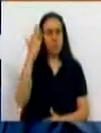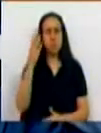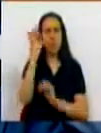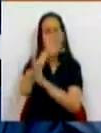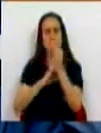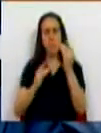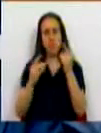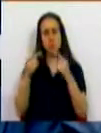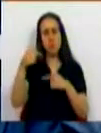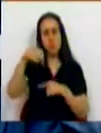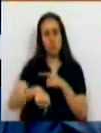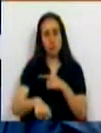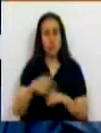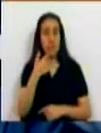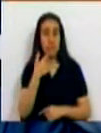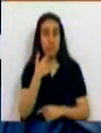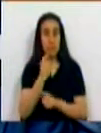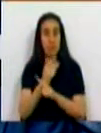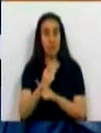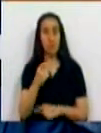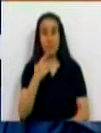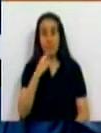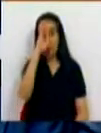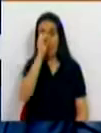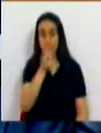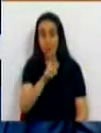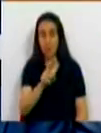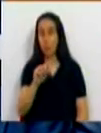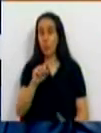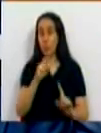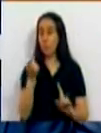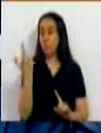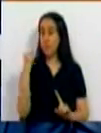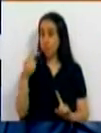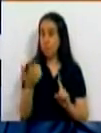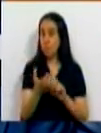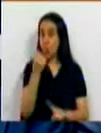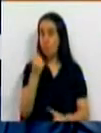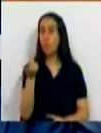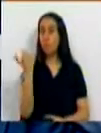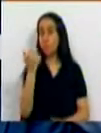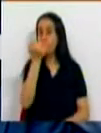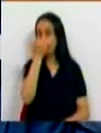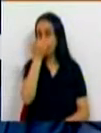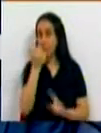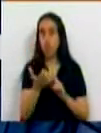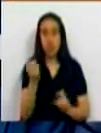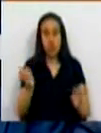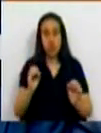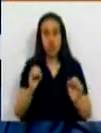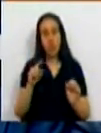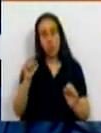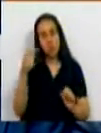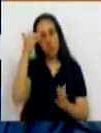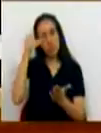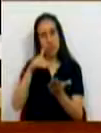seria o déficit que o anterior governo se propôs a alcançar o ano passado e que falhou o ano passado a alcançar. Seria este o